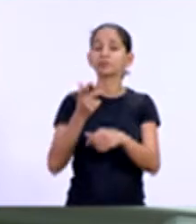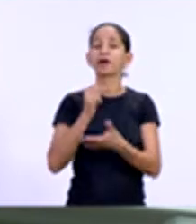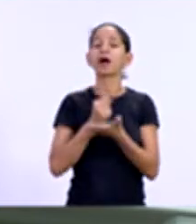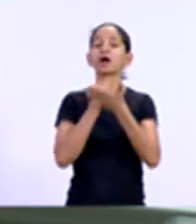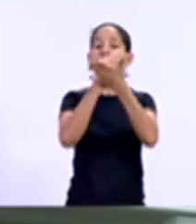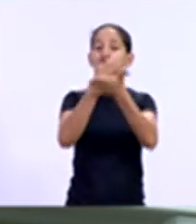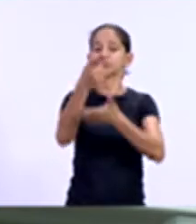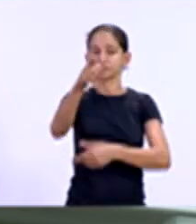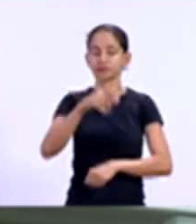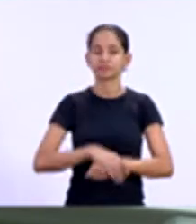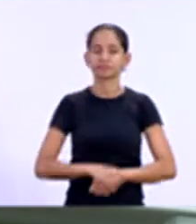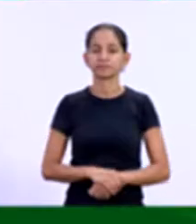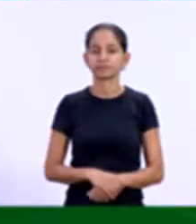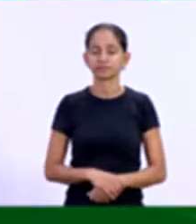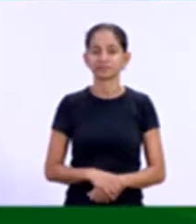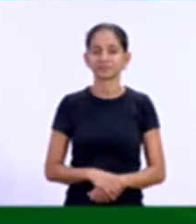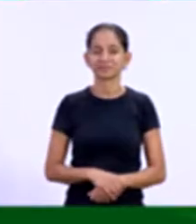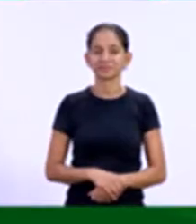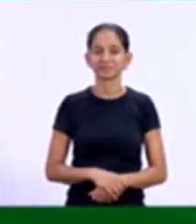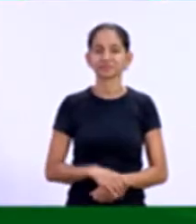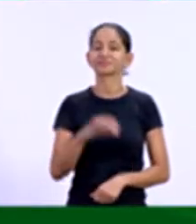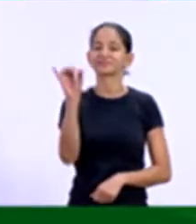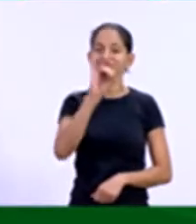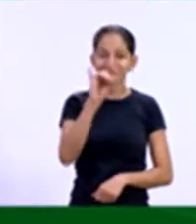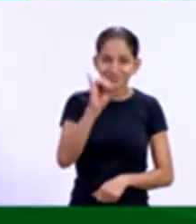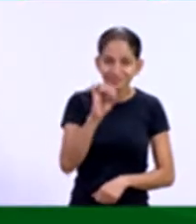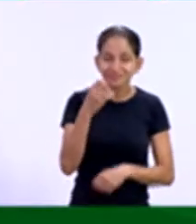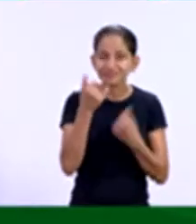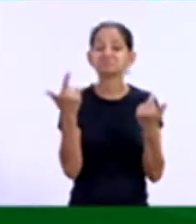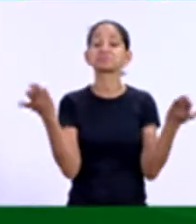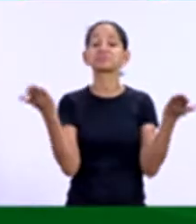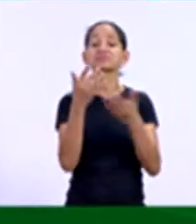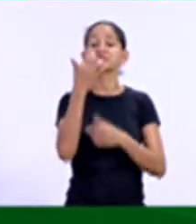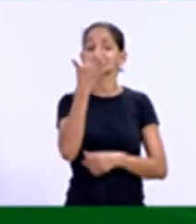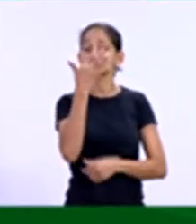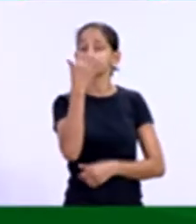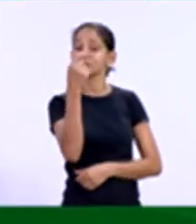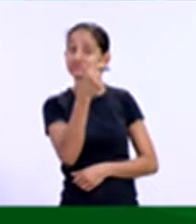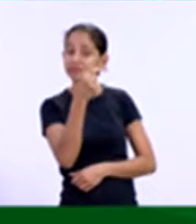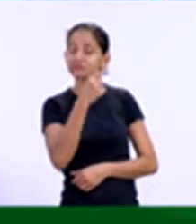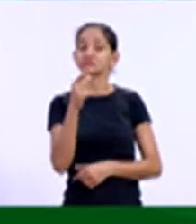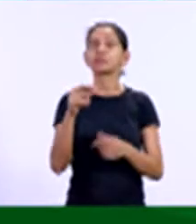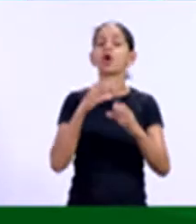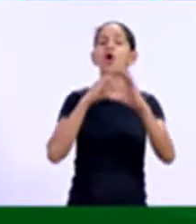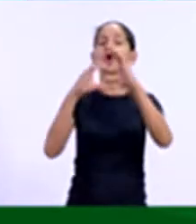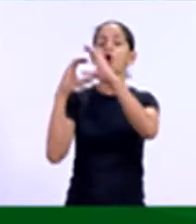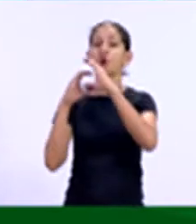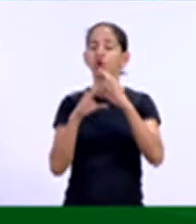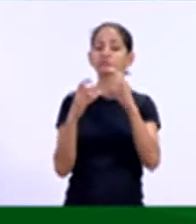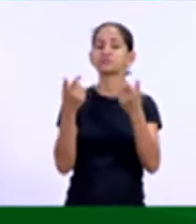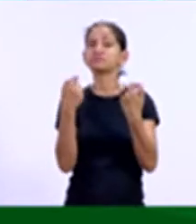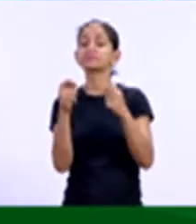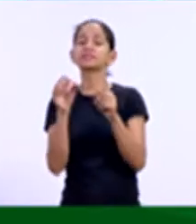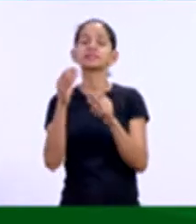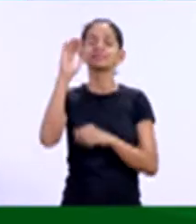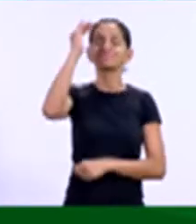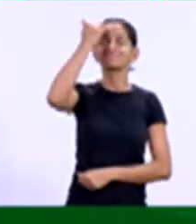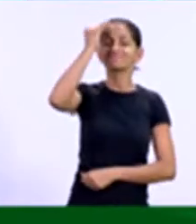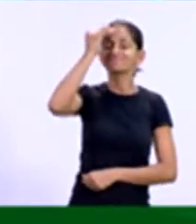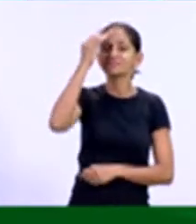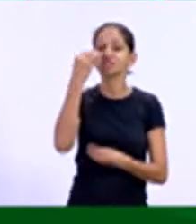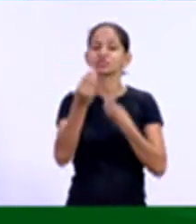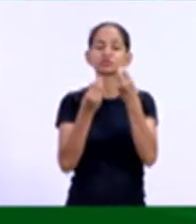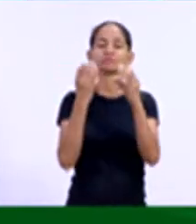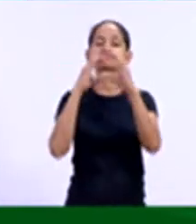esse assunto. Olá! Hoje você verá que para falarmos em comunicação é preciso entender que ela pode